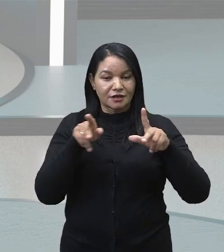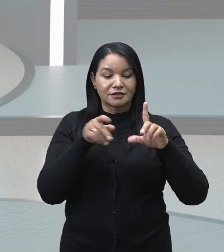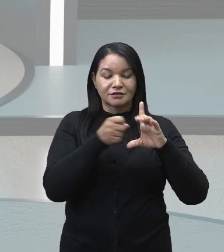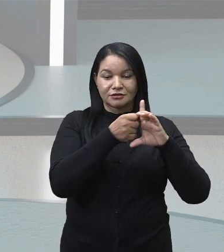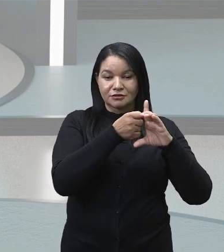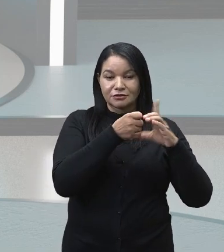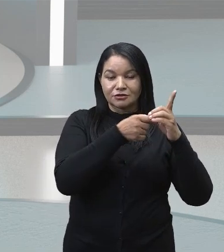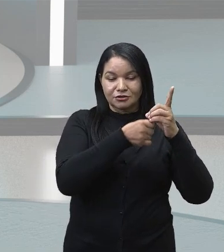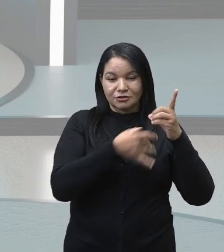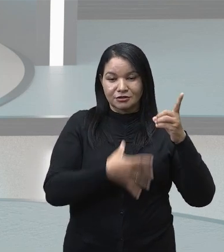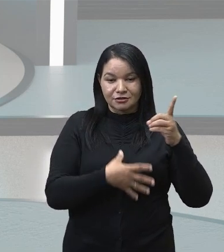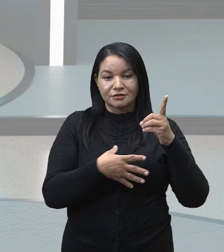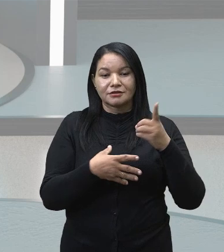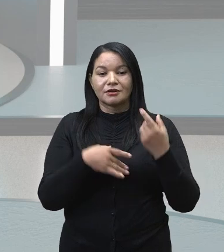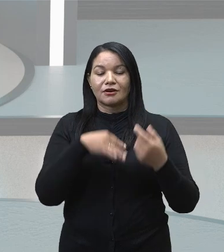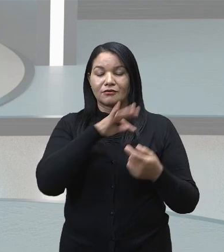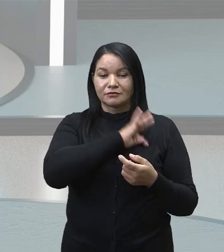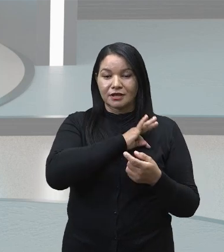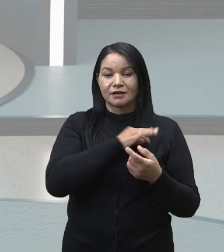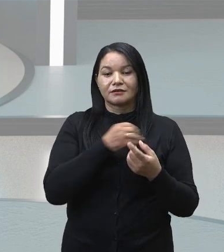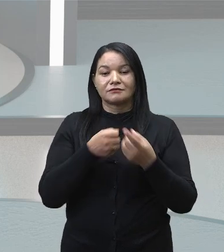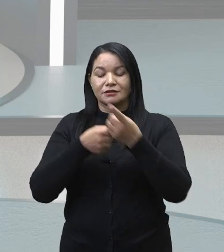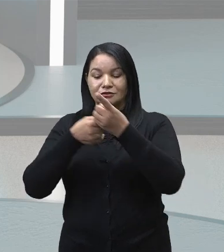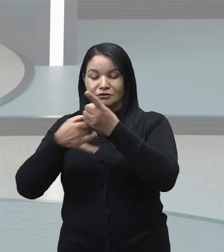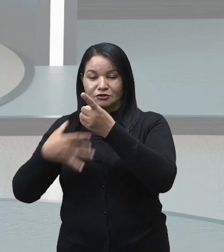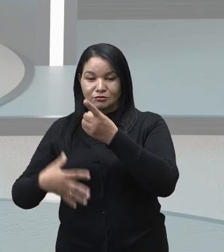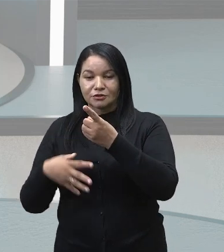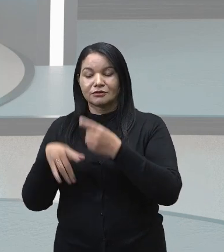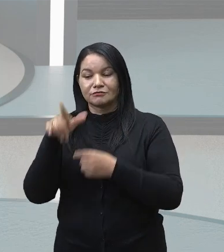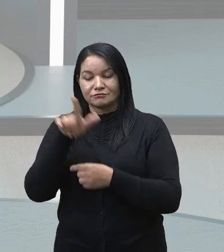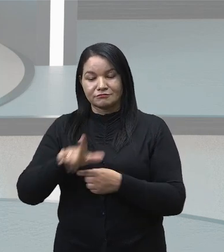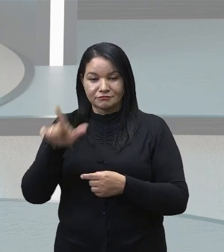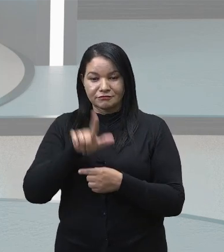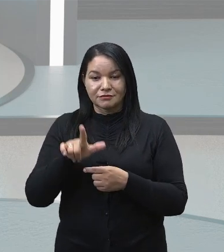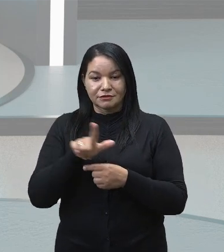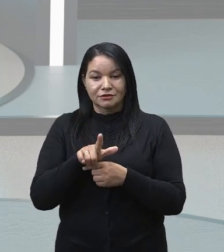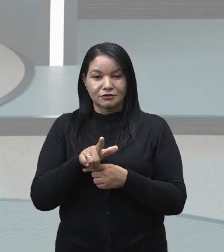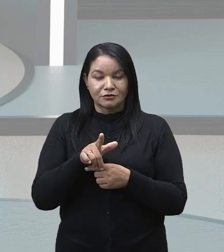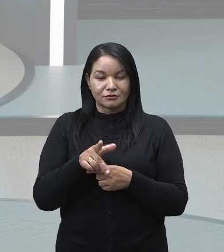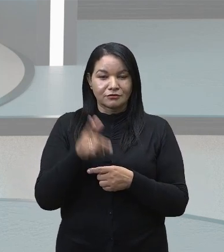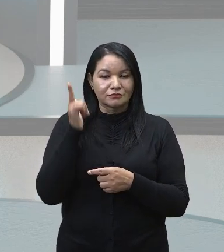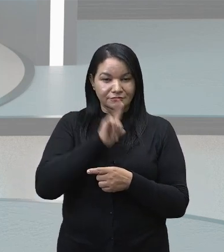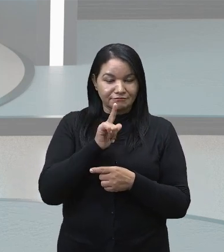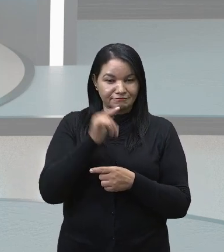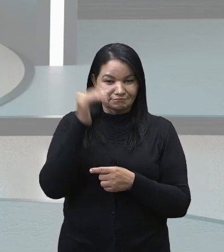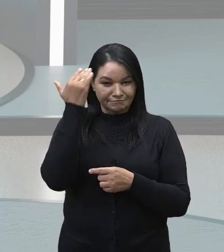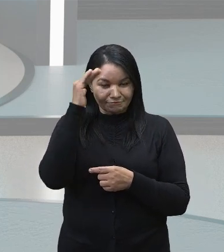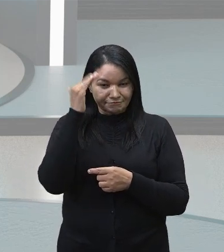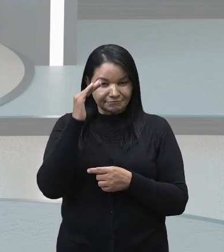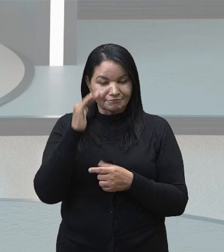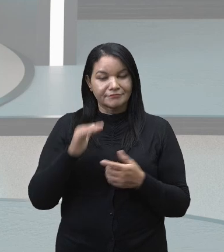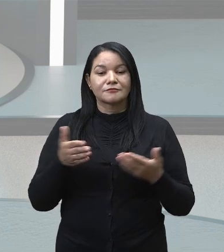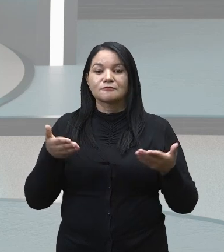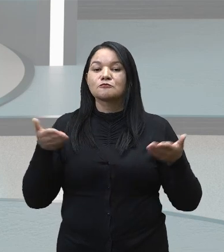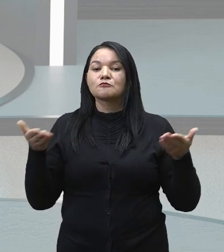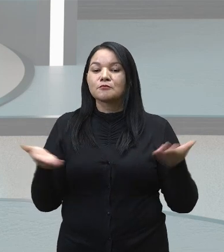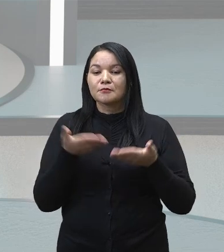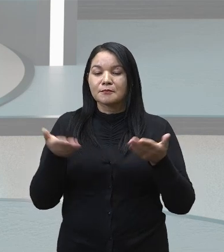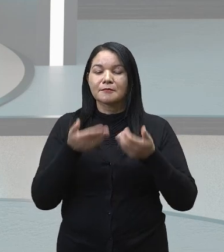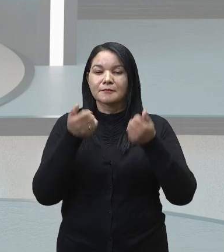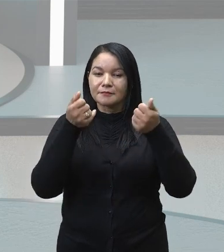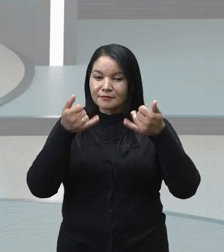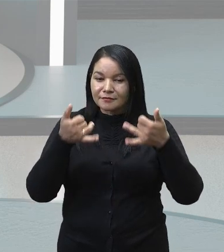na parte mais técnica e na parte mais literária. Conseguiram compreender? E agora, né,